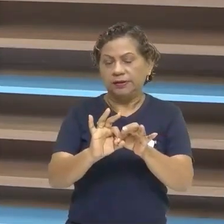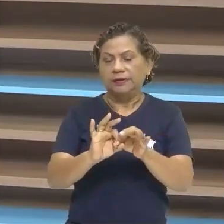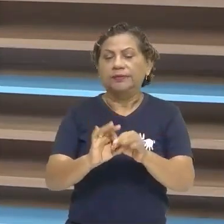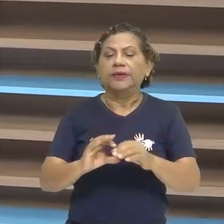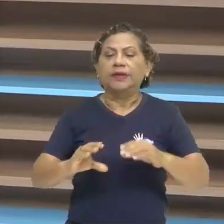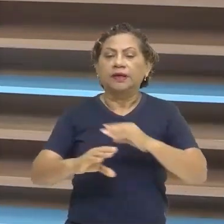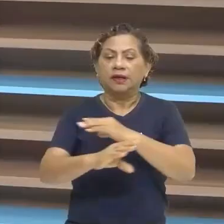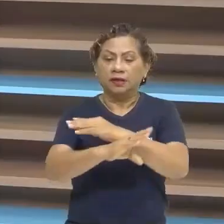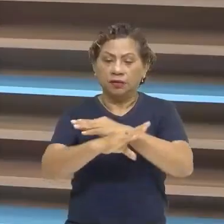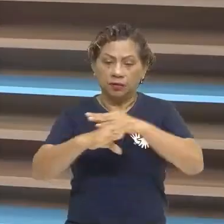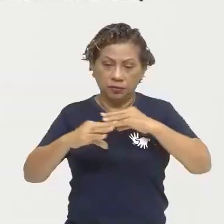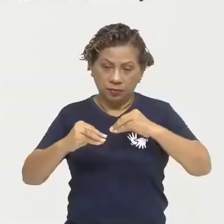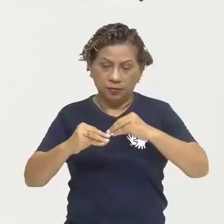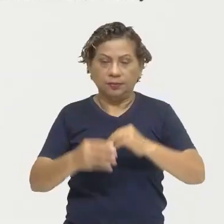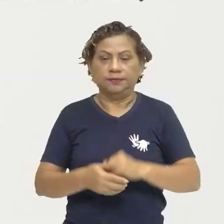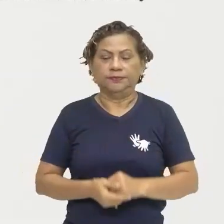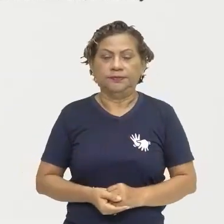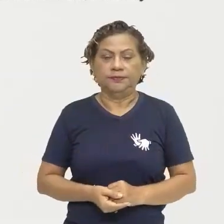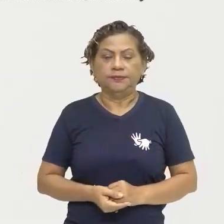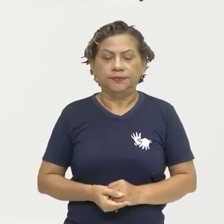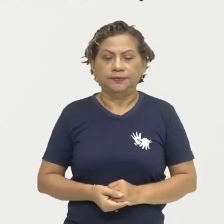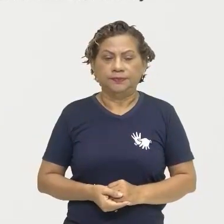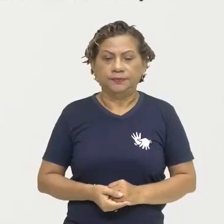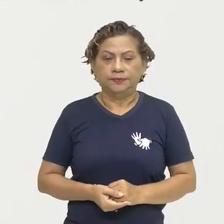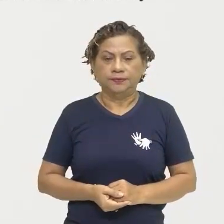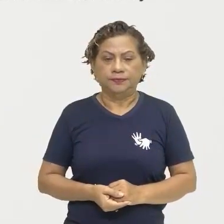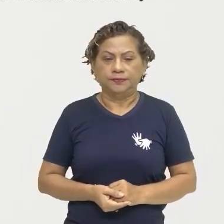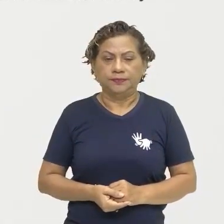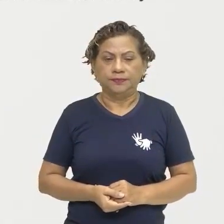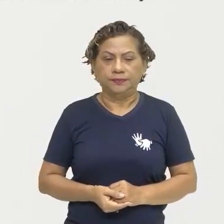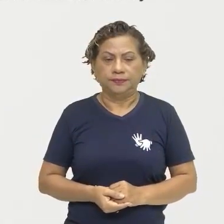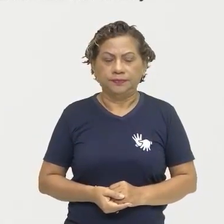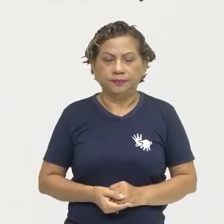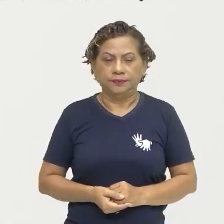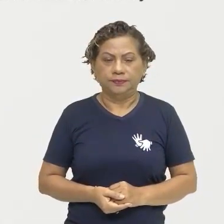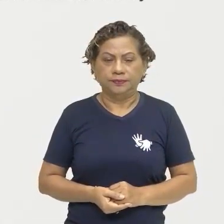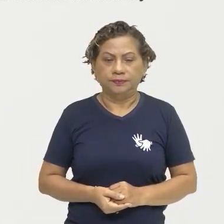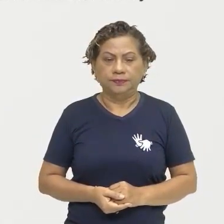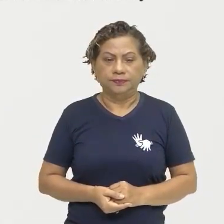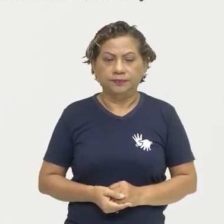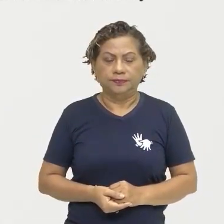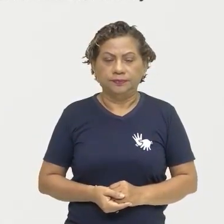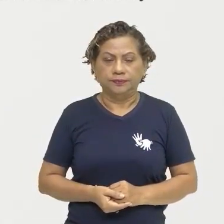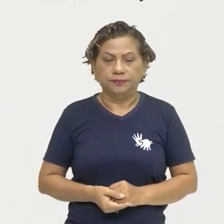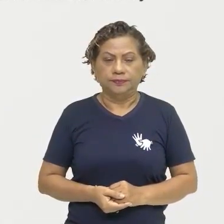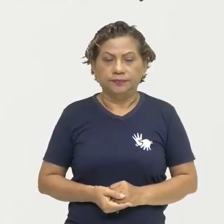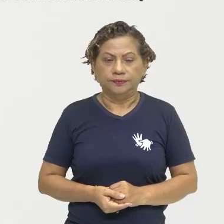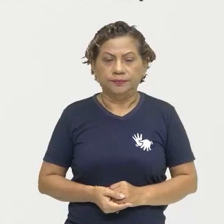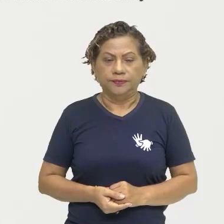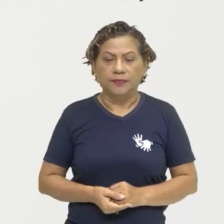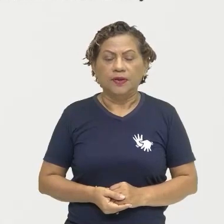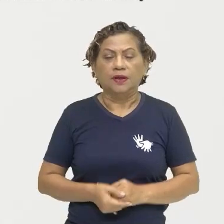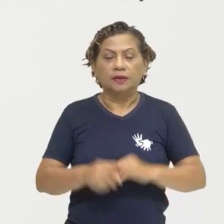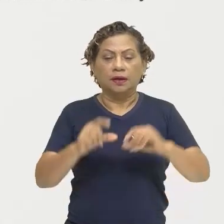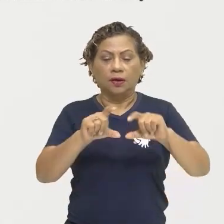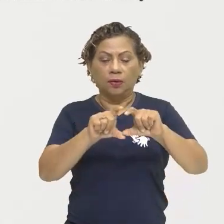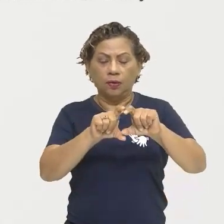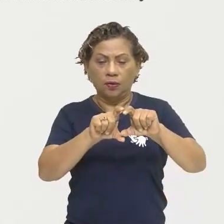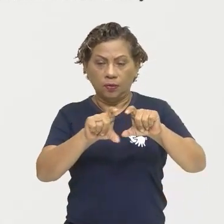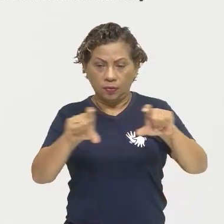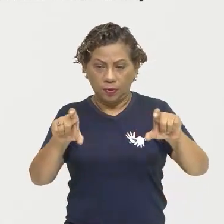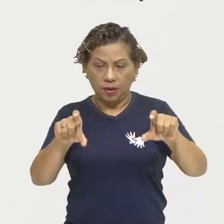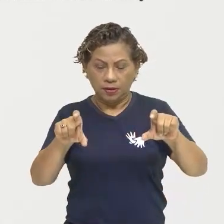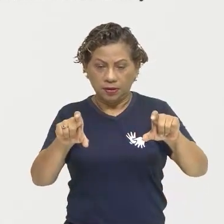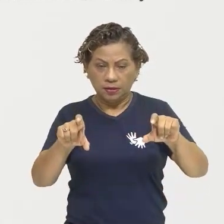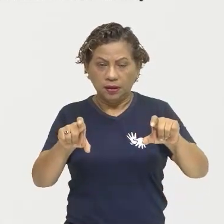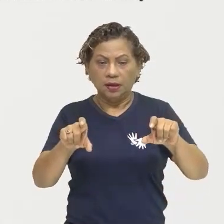não. Muito bem. Então, não há essa relação de dependência nas orações. Então, uma oração independe da